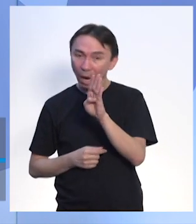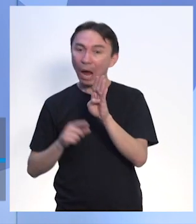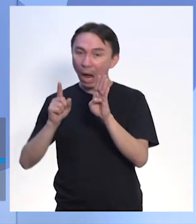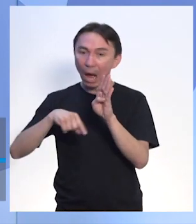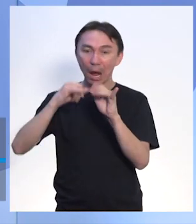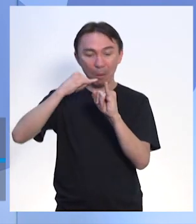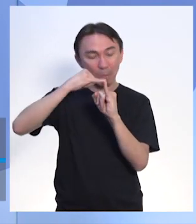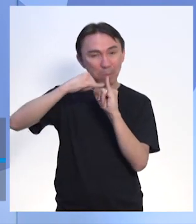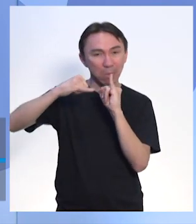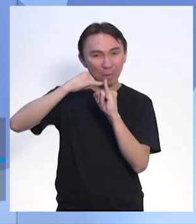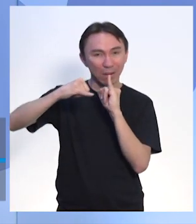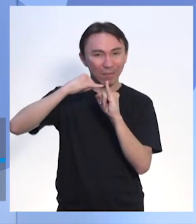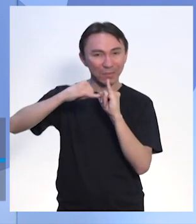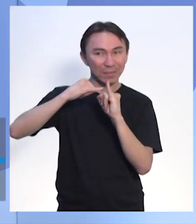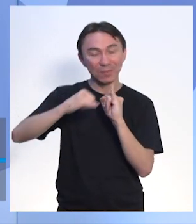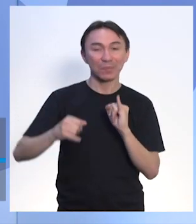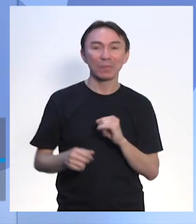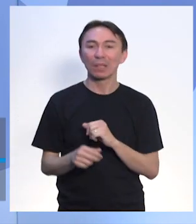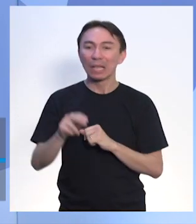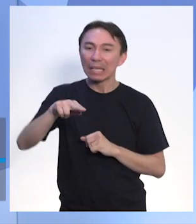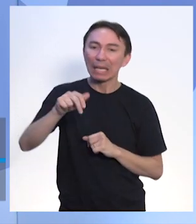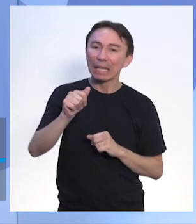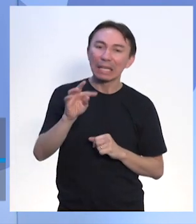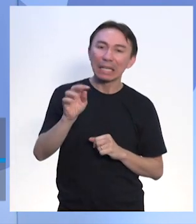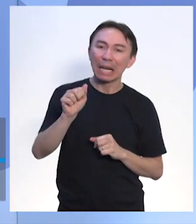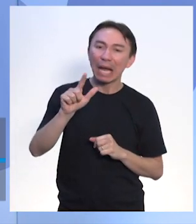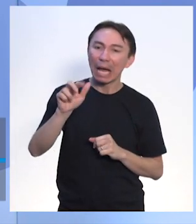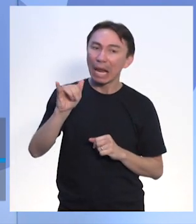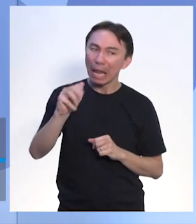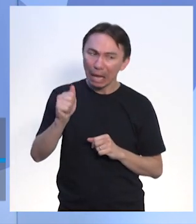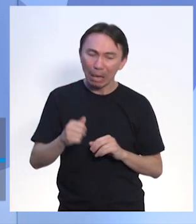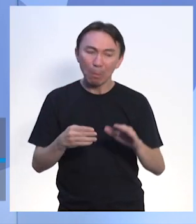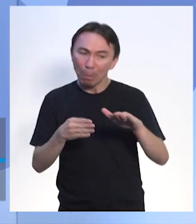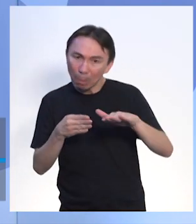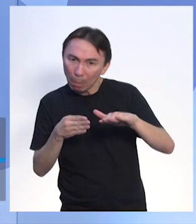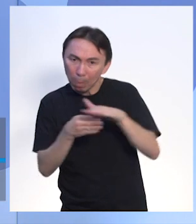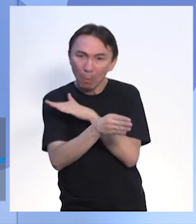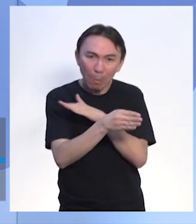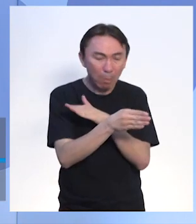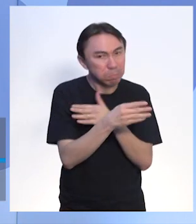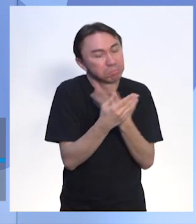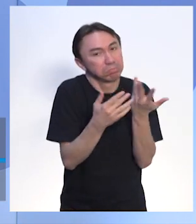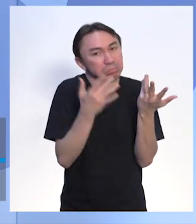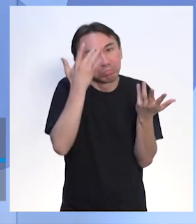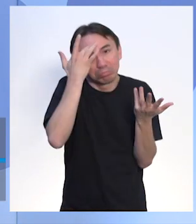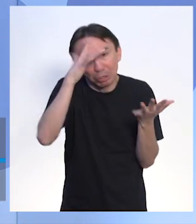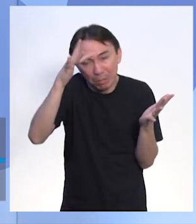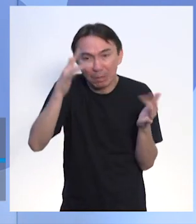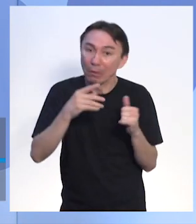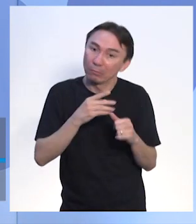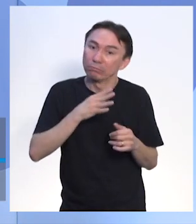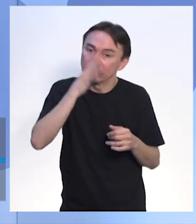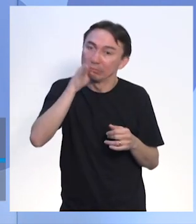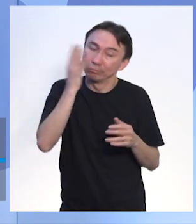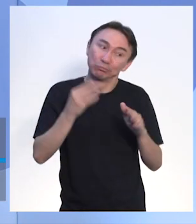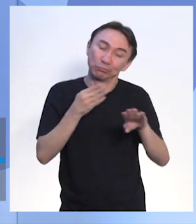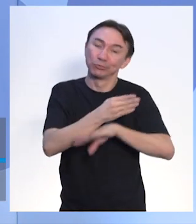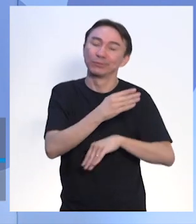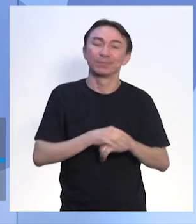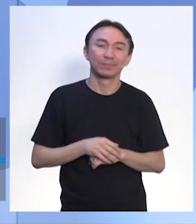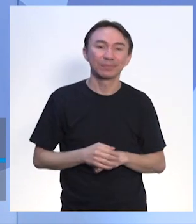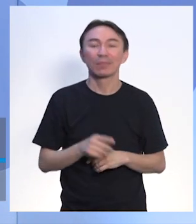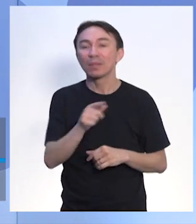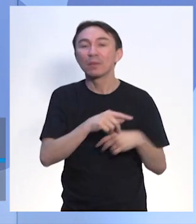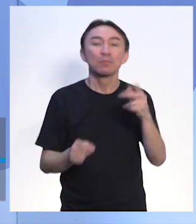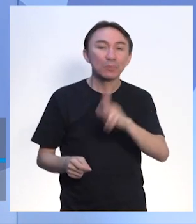sei como é que a Natália entrou, mas entrou. Beleza? Tá? A professora Ana Cláudia diz assim, figuras A e B, pois as medidas dos lados têm